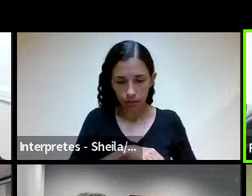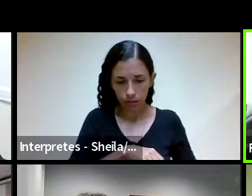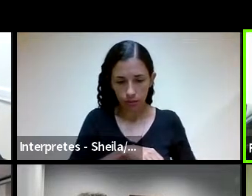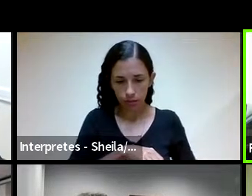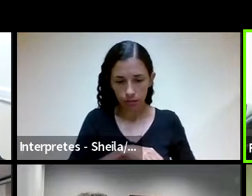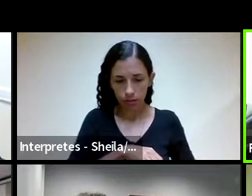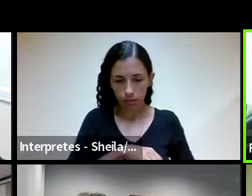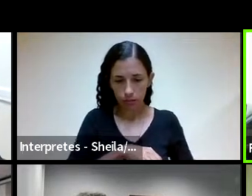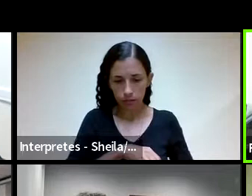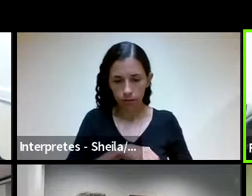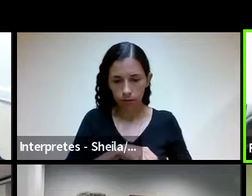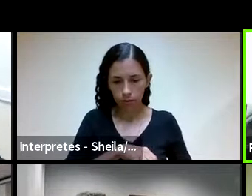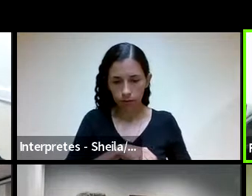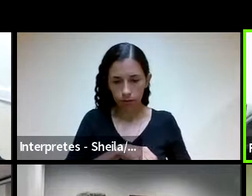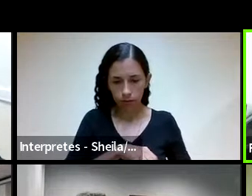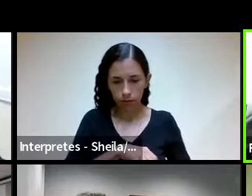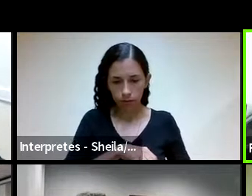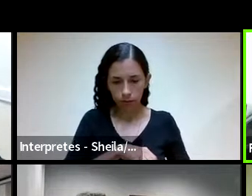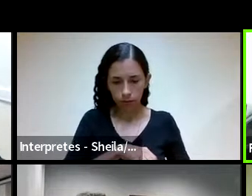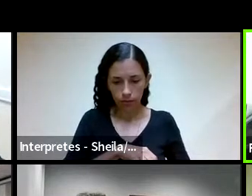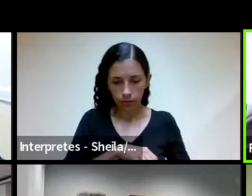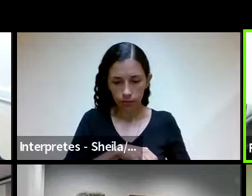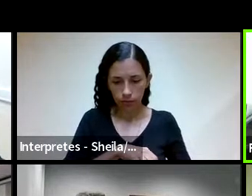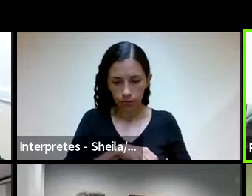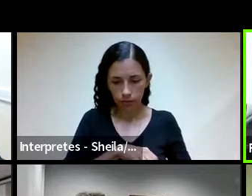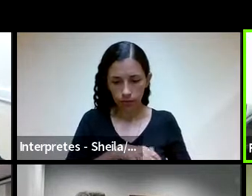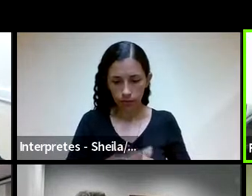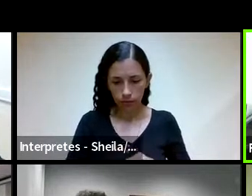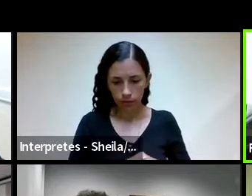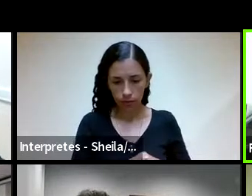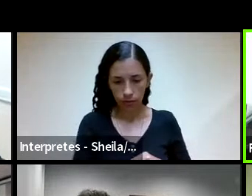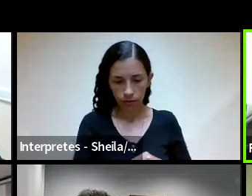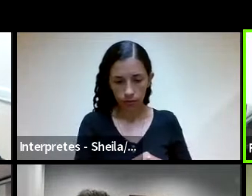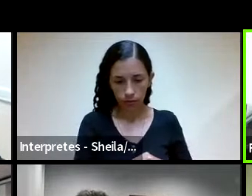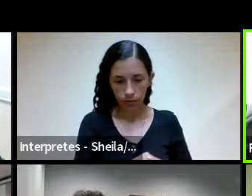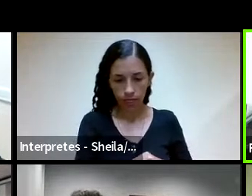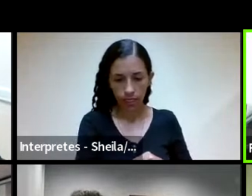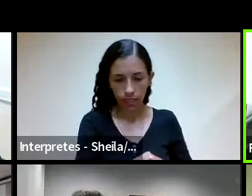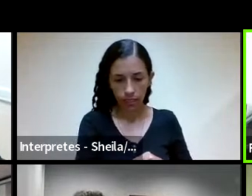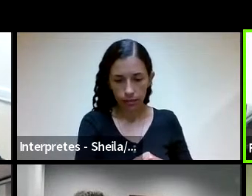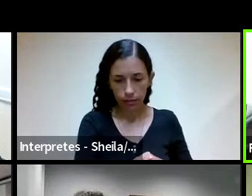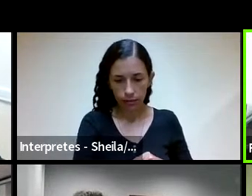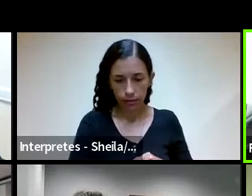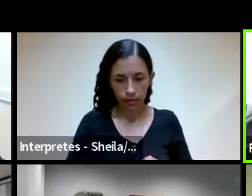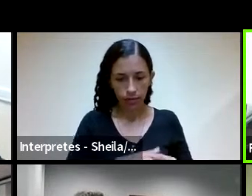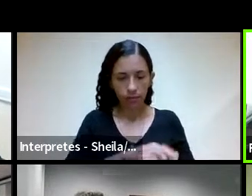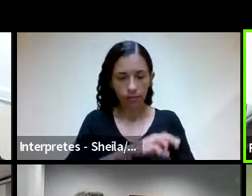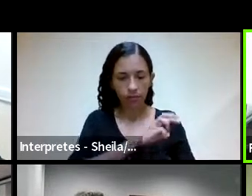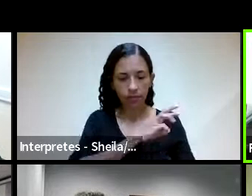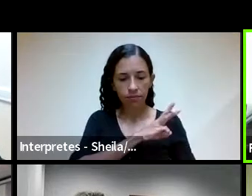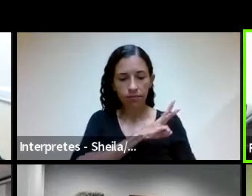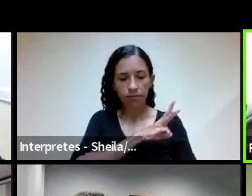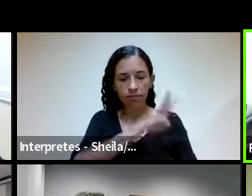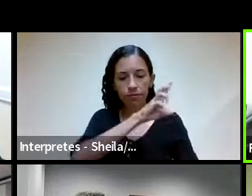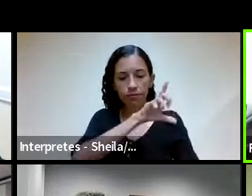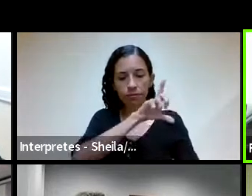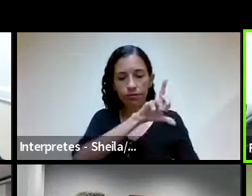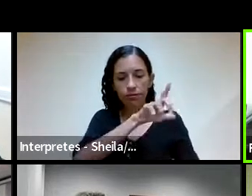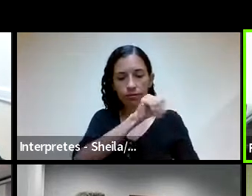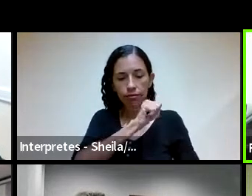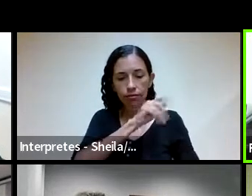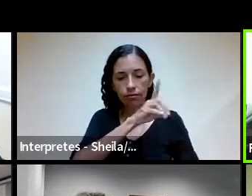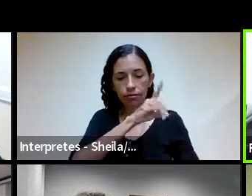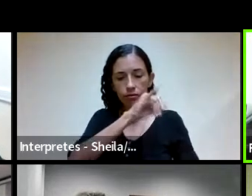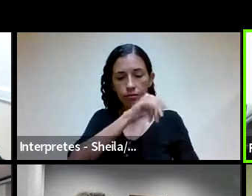em consonância com o parecer ministerial, julgou improcedentes os pedidos deduzidos em ação de investigação judicial eleitoral fundada em abuso de